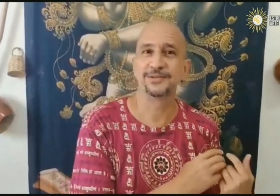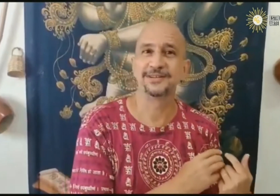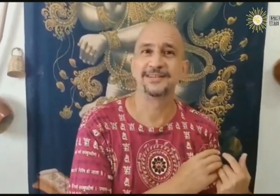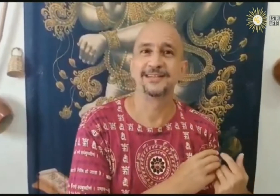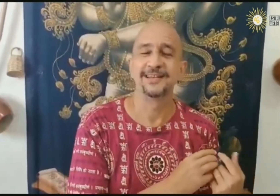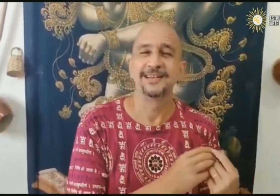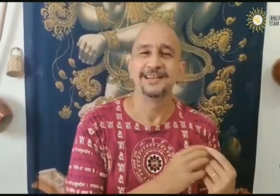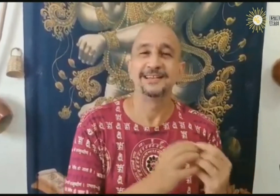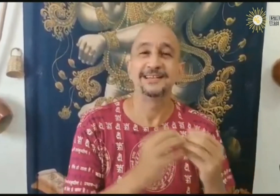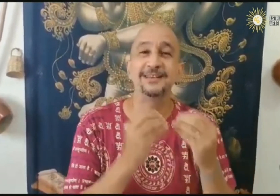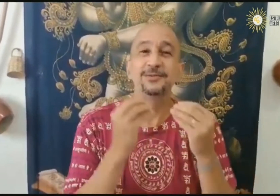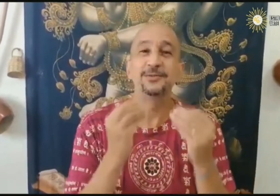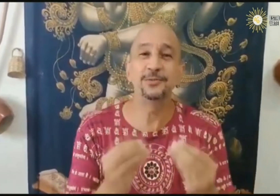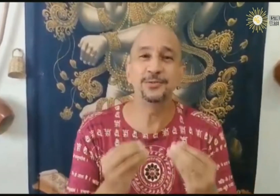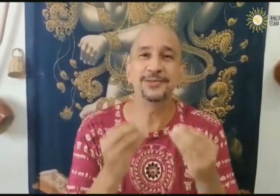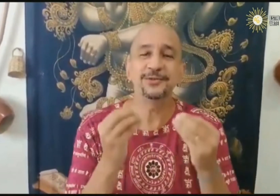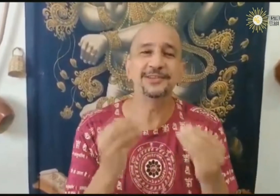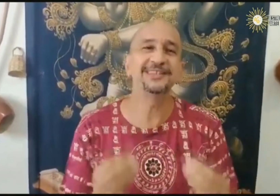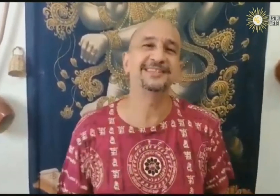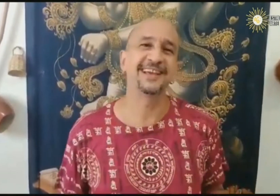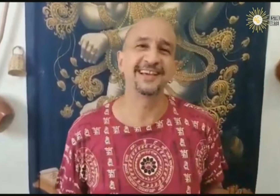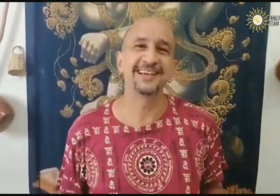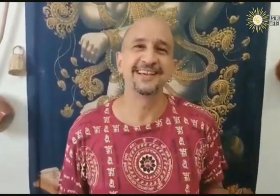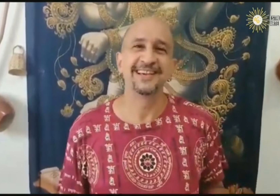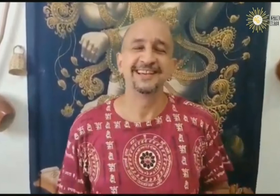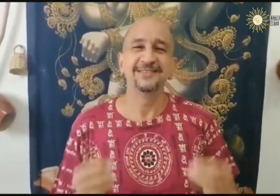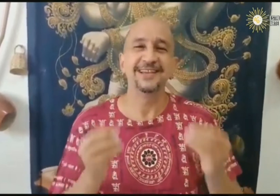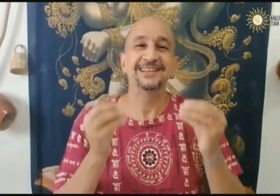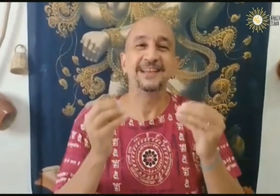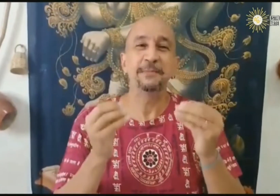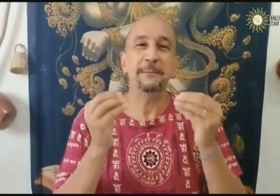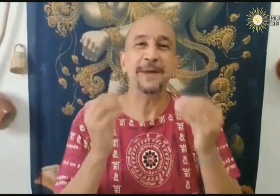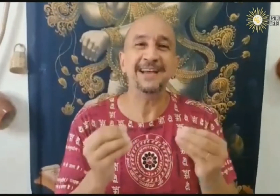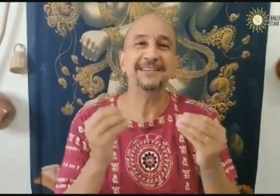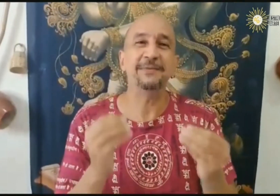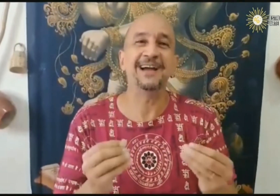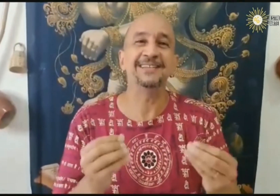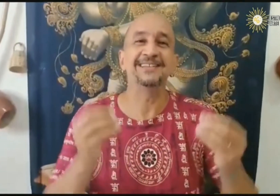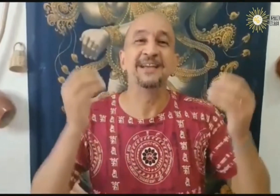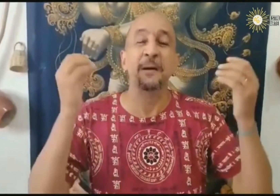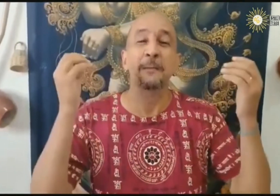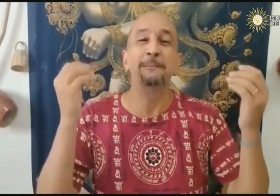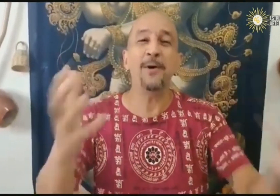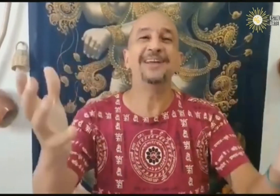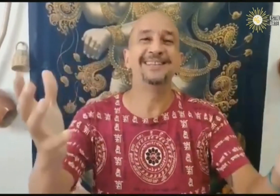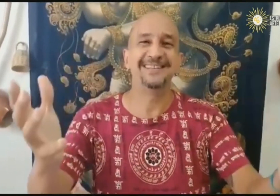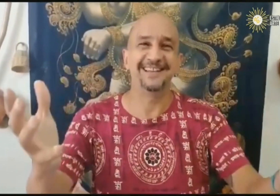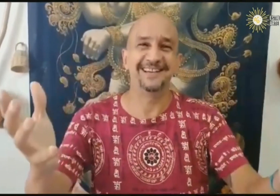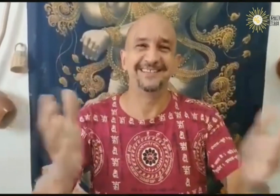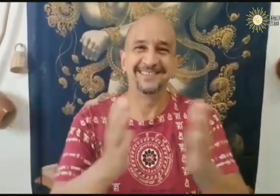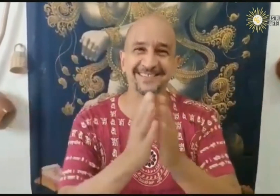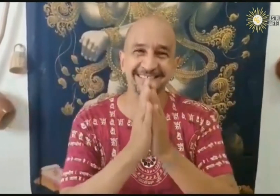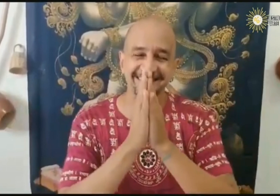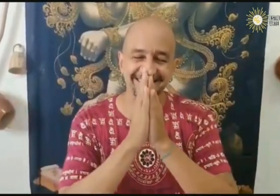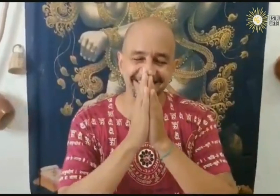se escondia. E se tudo que você disser tiver sempre mais e mais poesia.